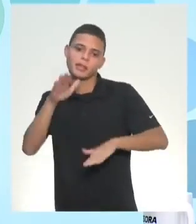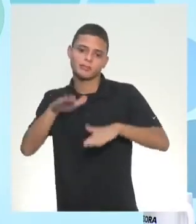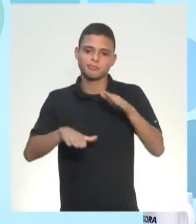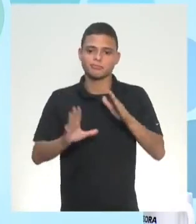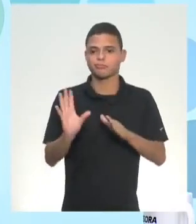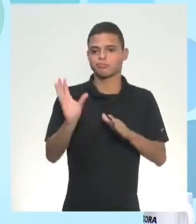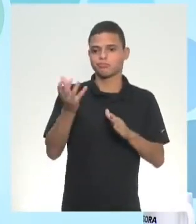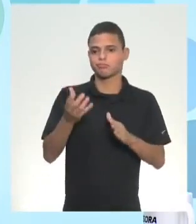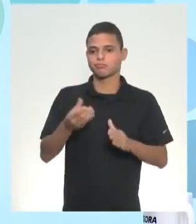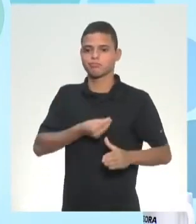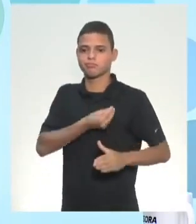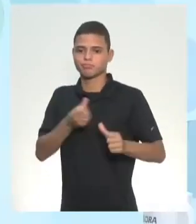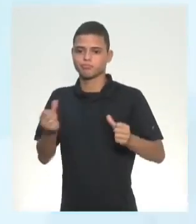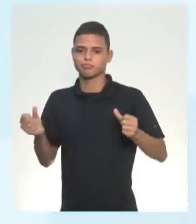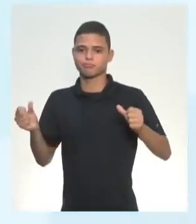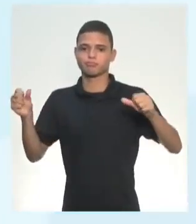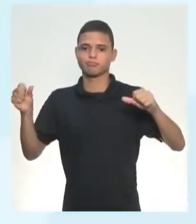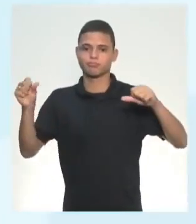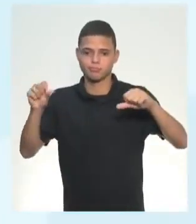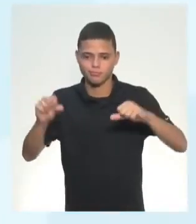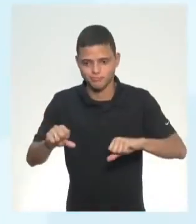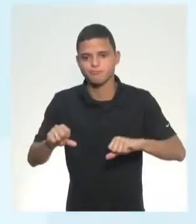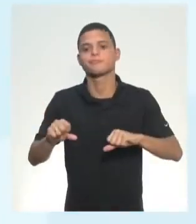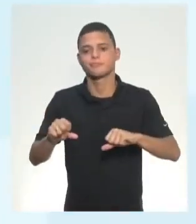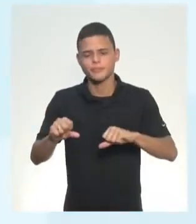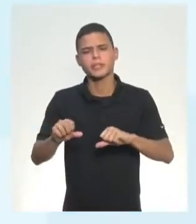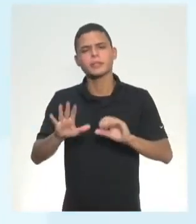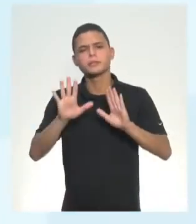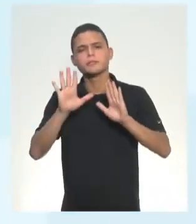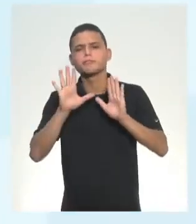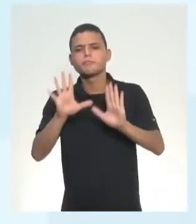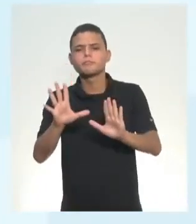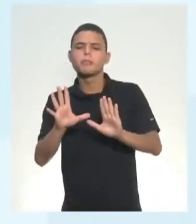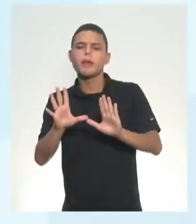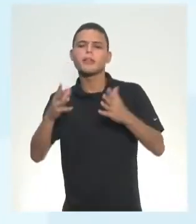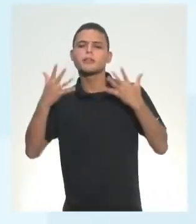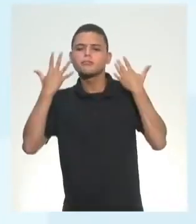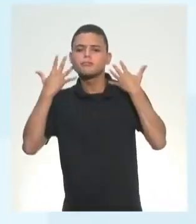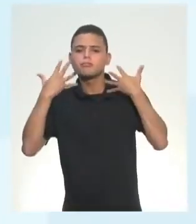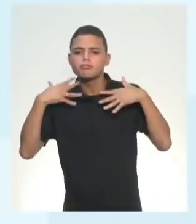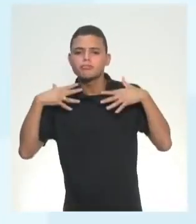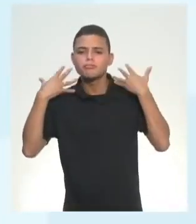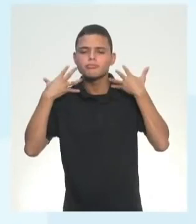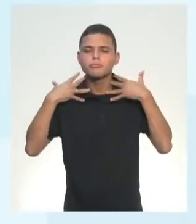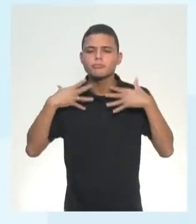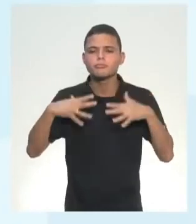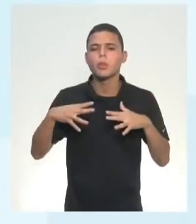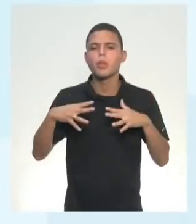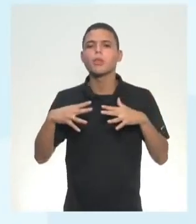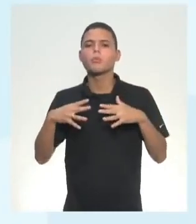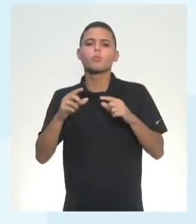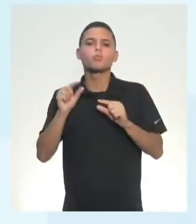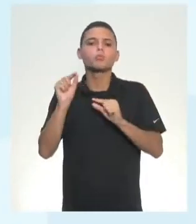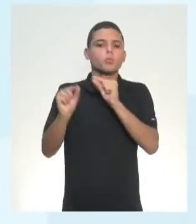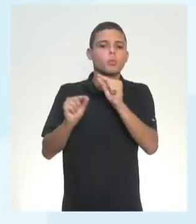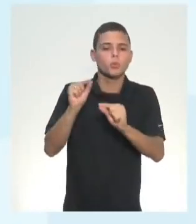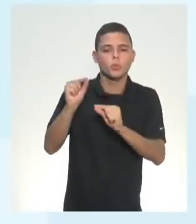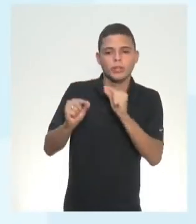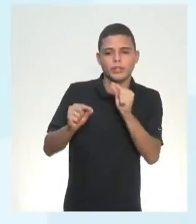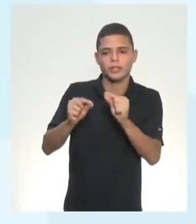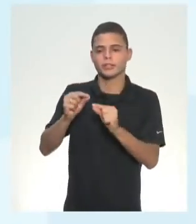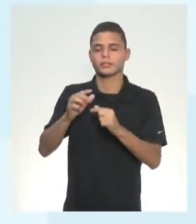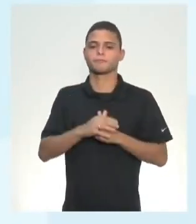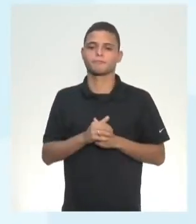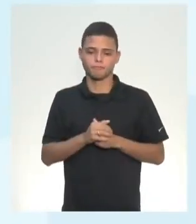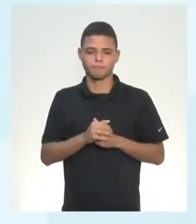pouquinho nisso, mas o que é o naturalismo na literatura? Né? Eu vou trazer muita minha concepção e vocês vão completando